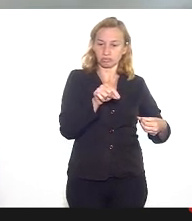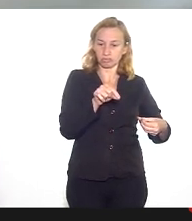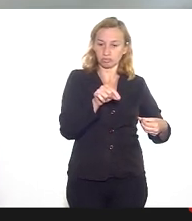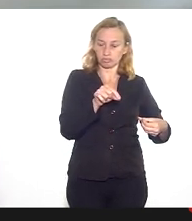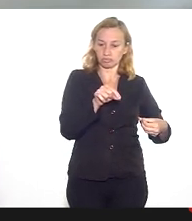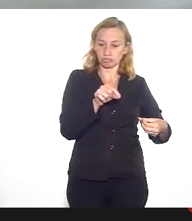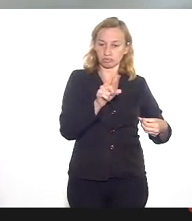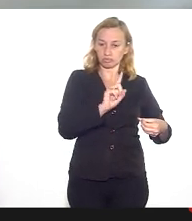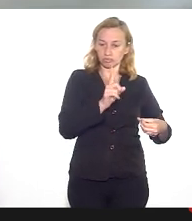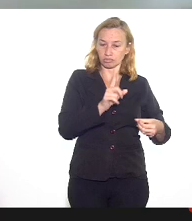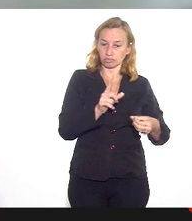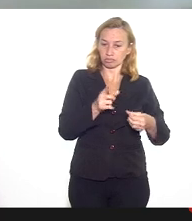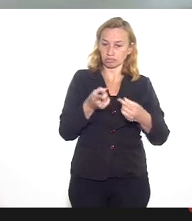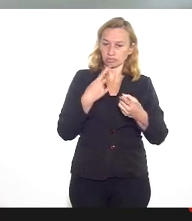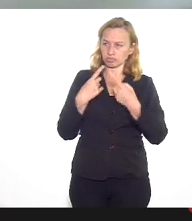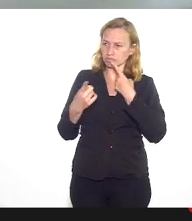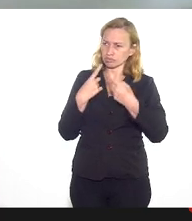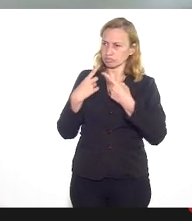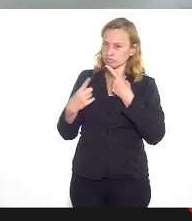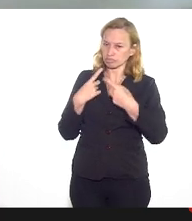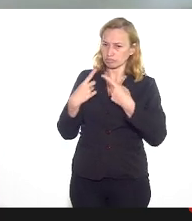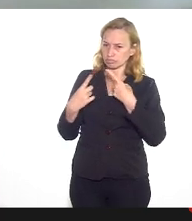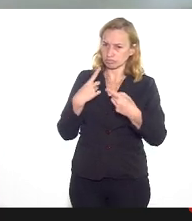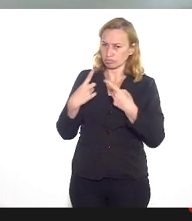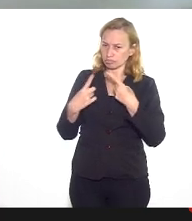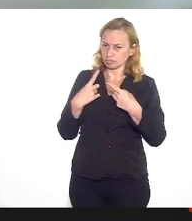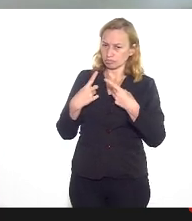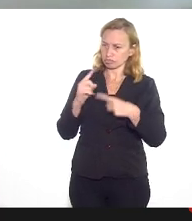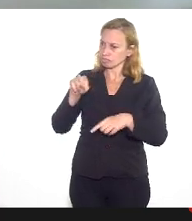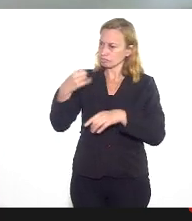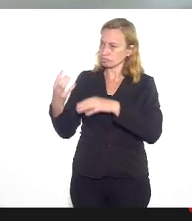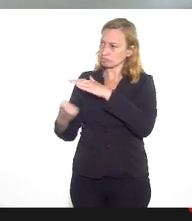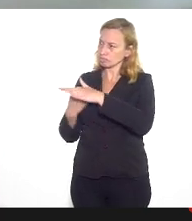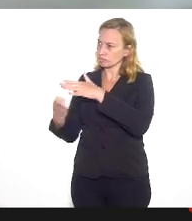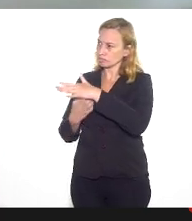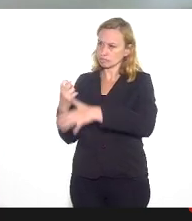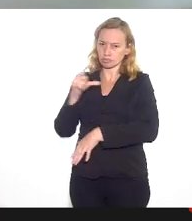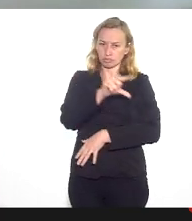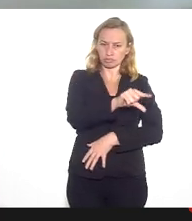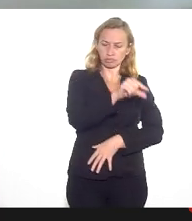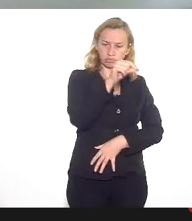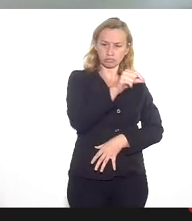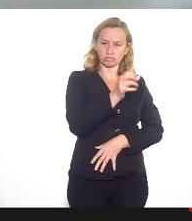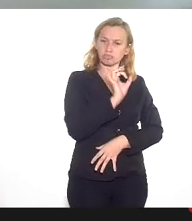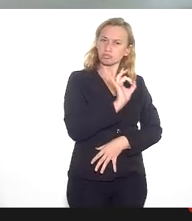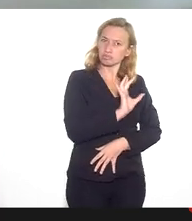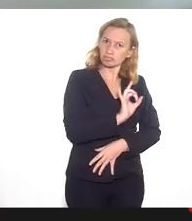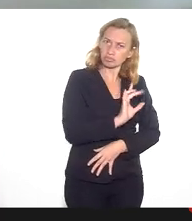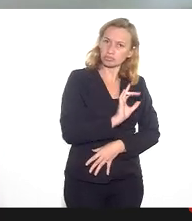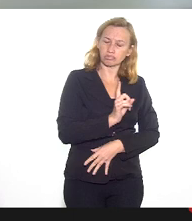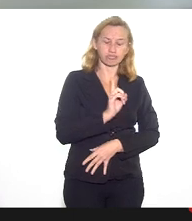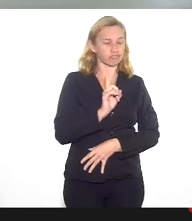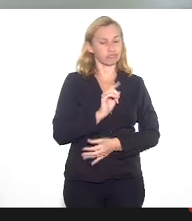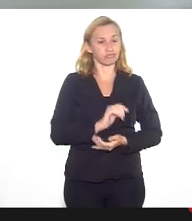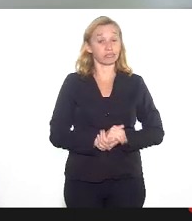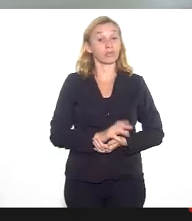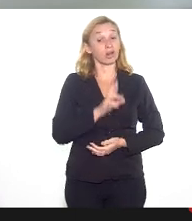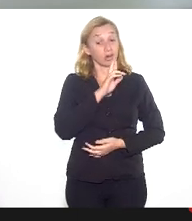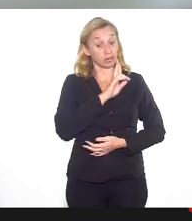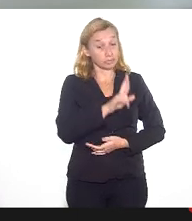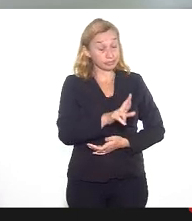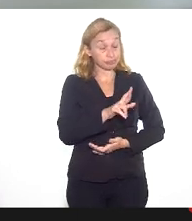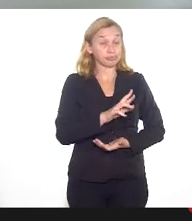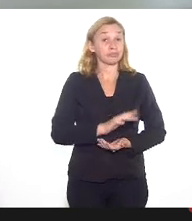com o consórcio. O consórcio ser solidário nas decisões. Essa resposta